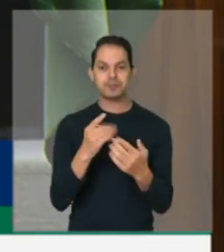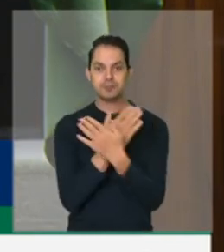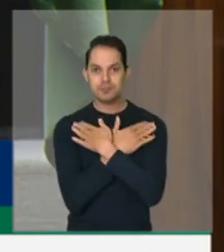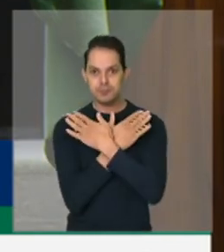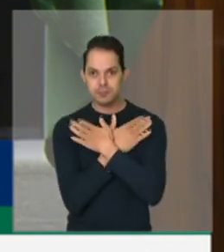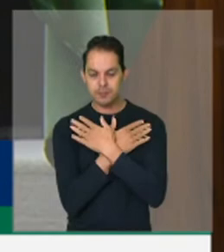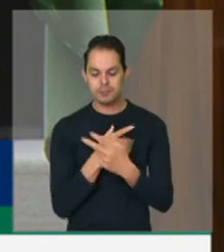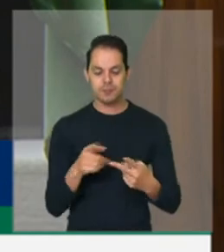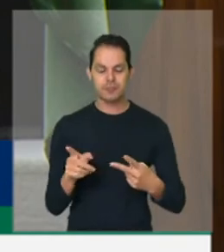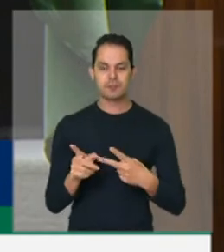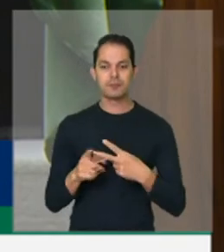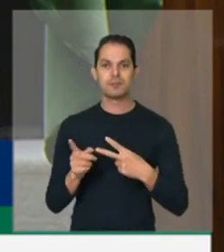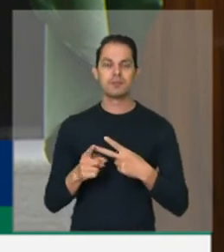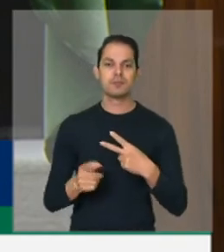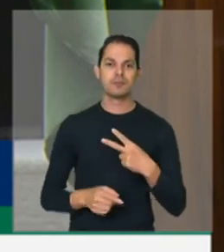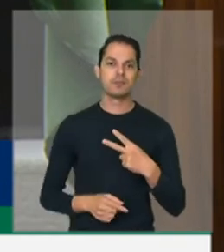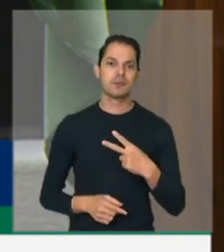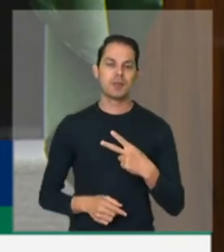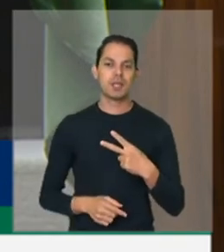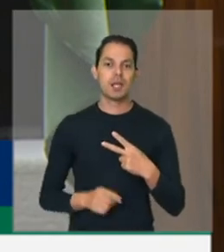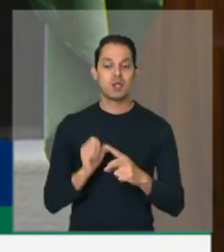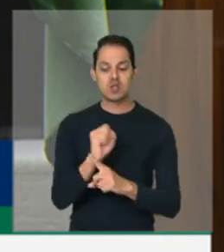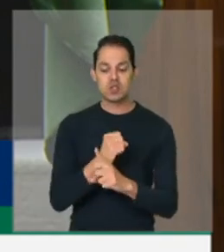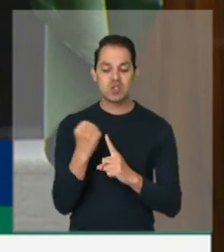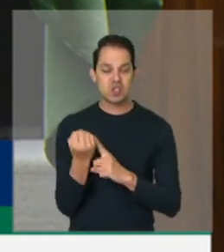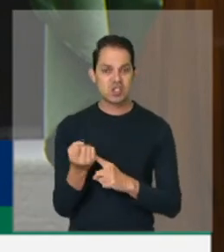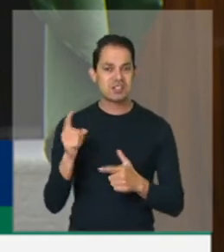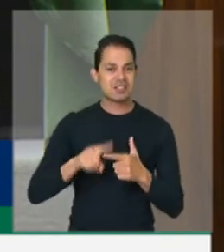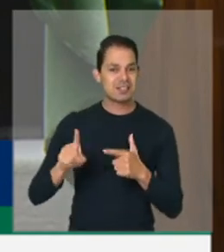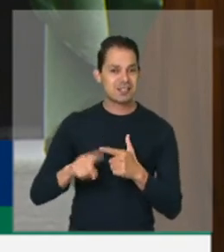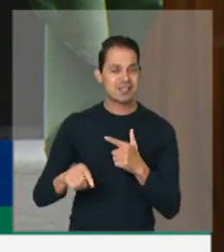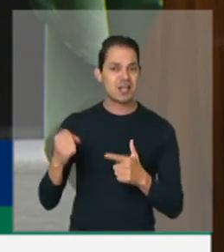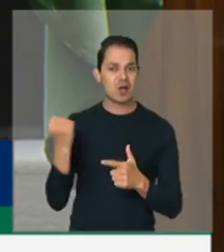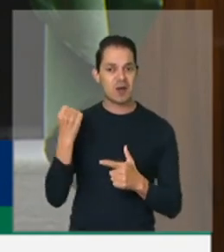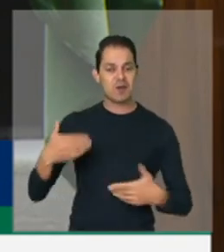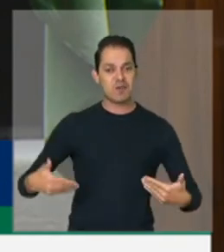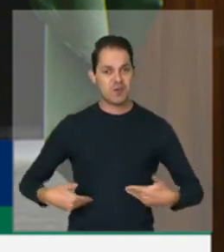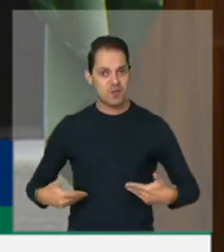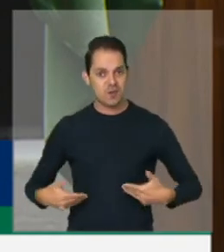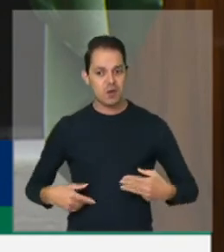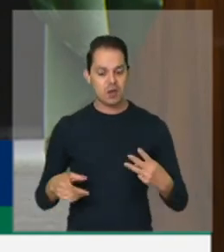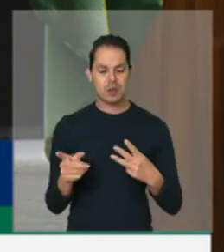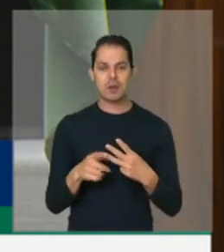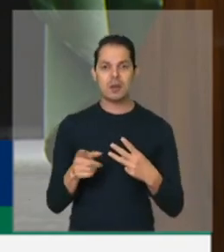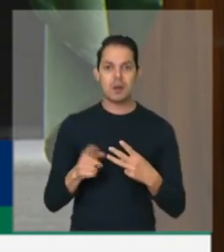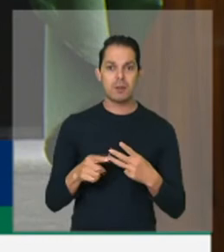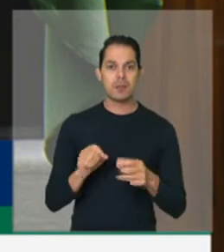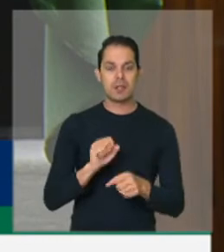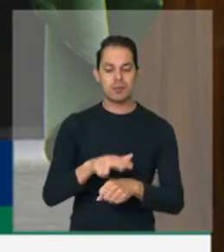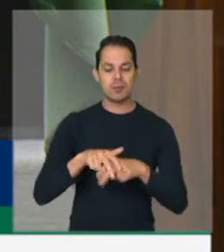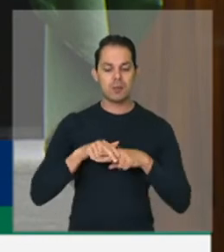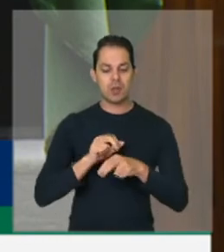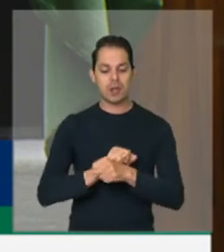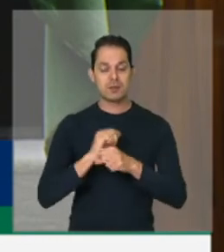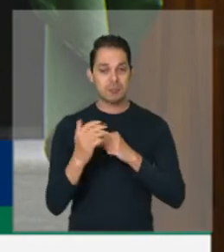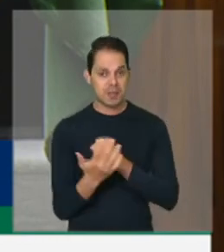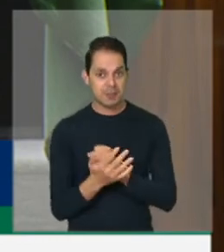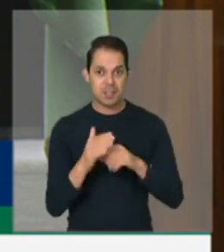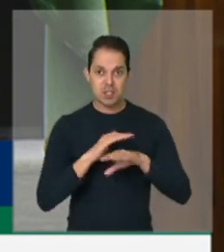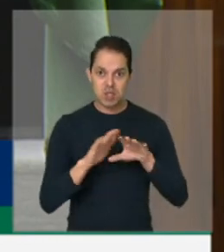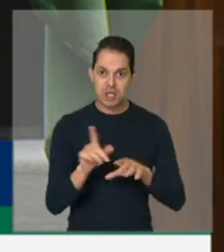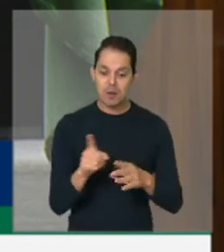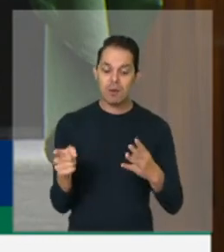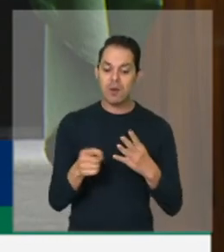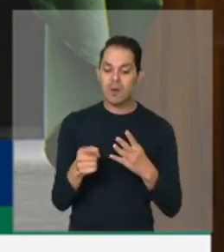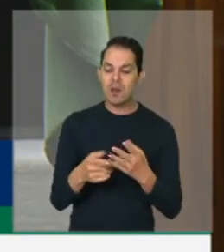de emprego, a crise social da fome, a crise provocada pela pandemia, mas não só por ela. E agora